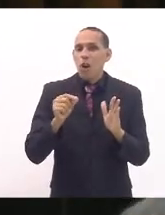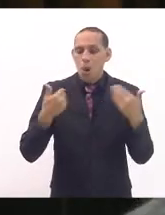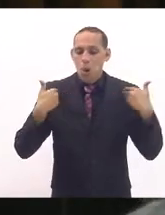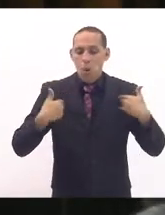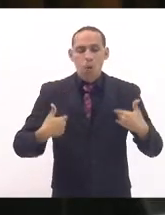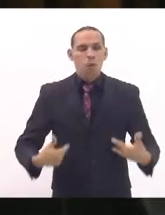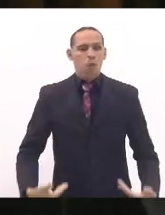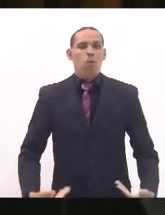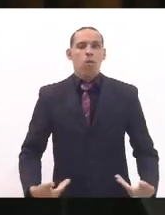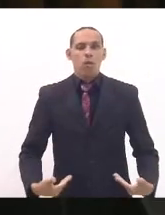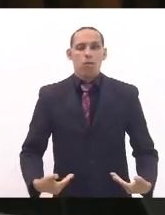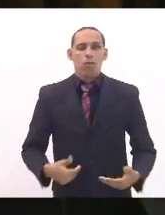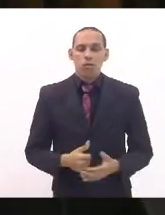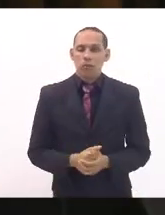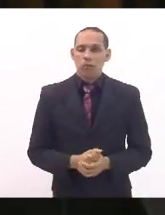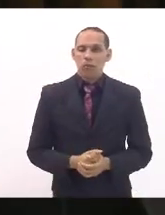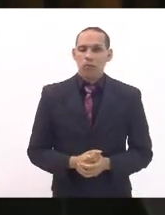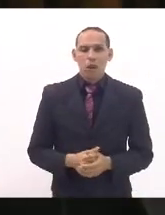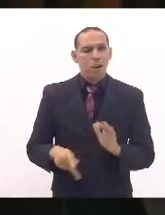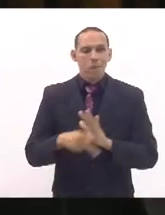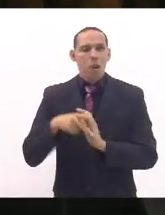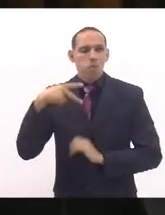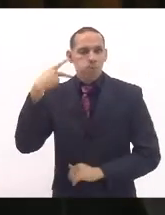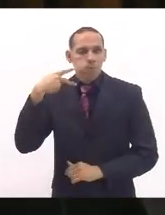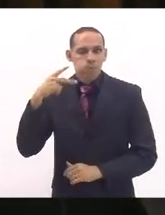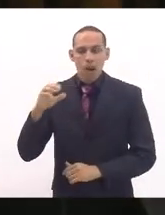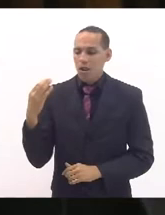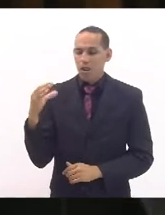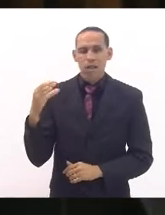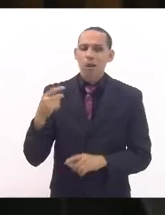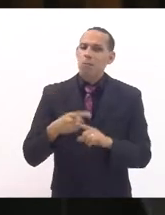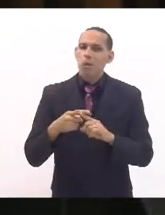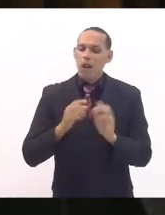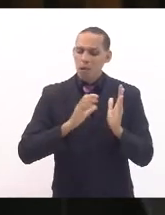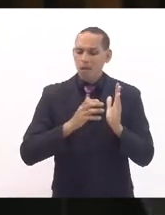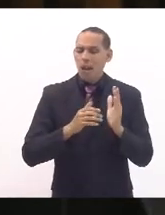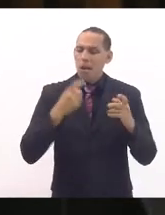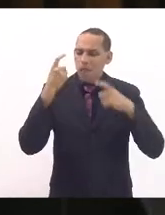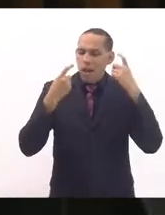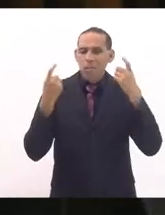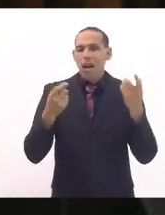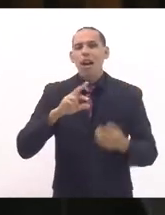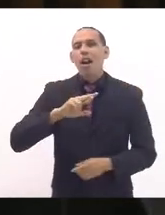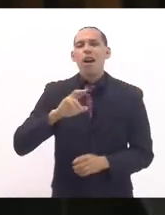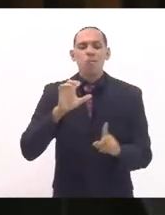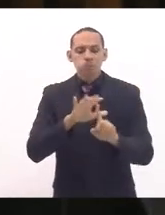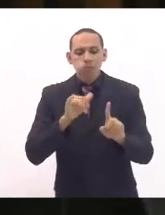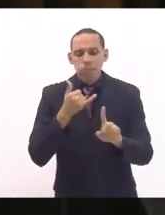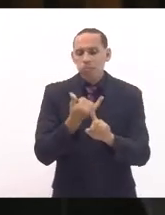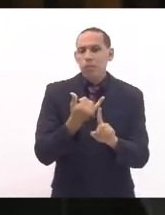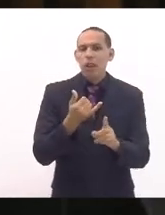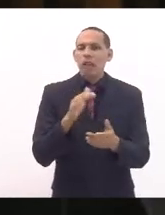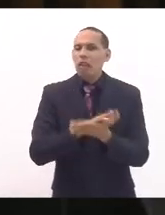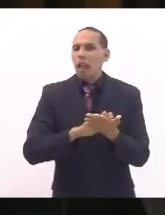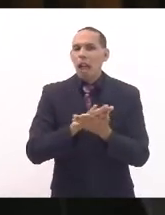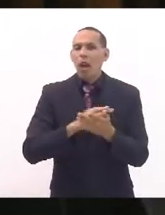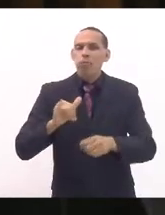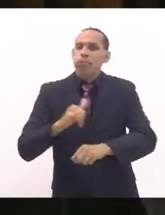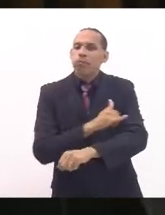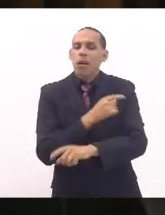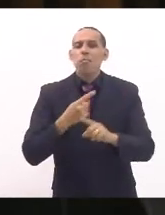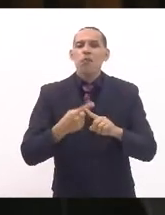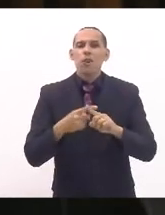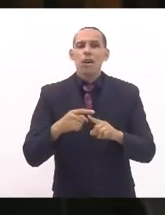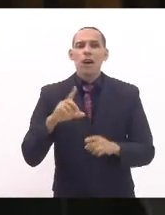do vereador lá de Niterói, é que o seu partido devia estar preocupado, não fazendo bullying com os gordinhos. Afinal, temos o deputado